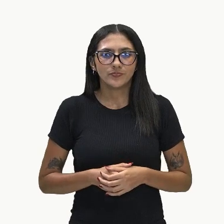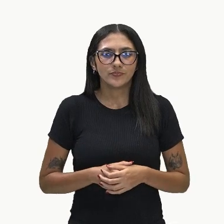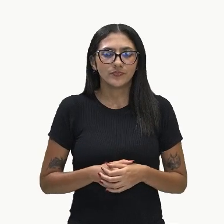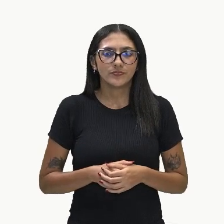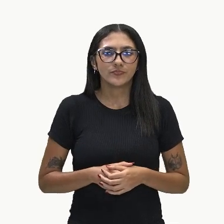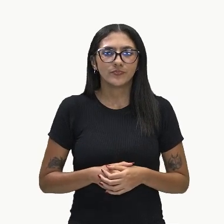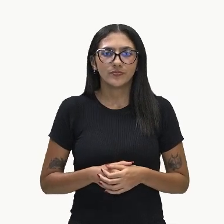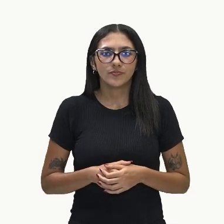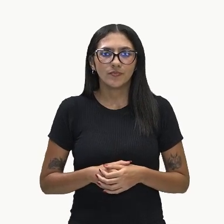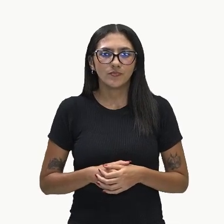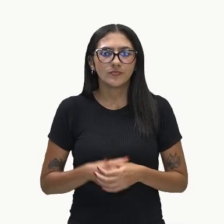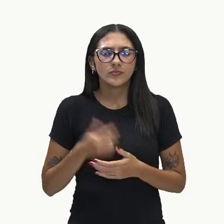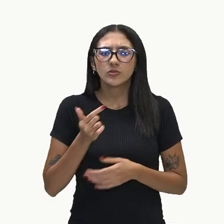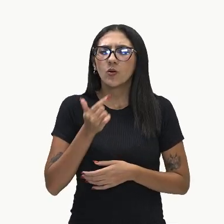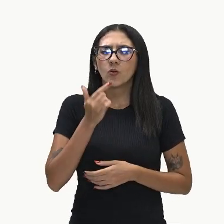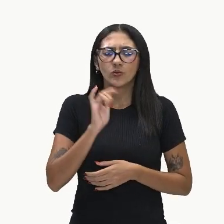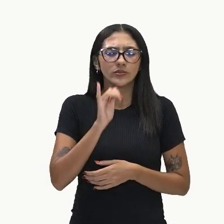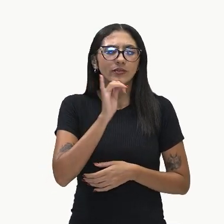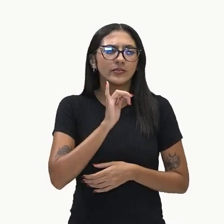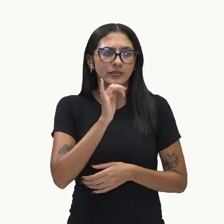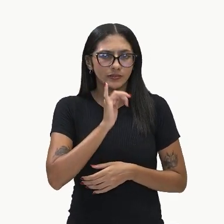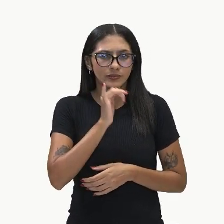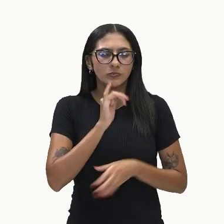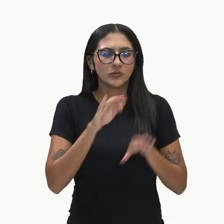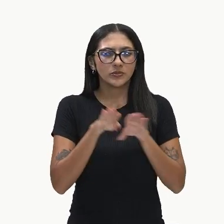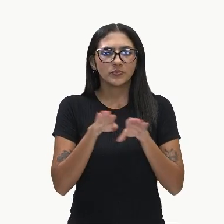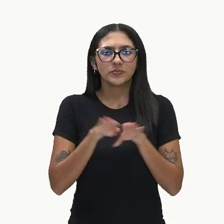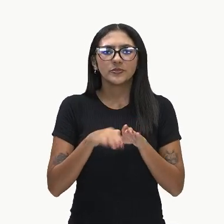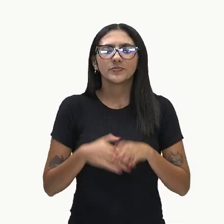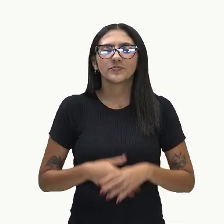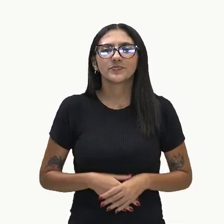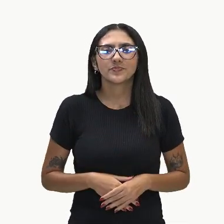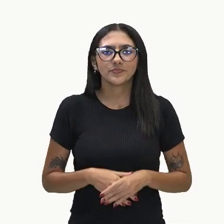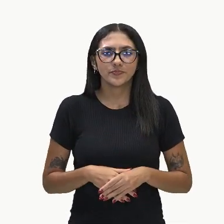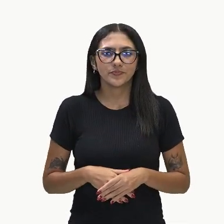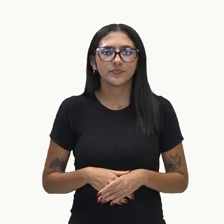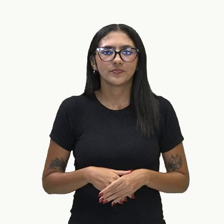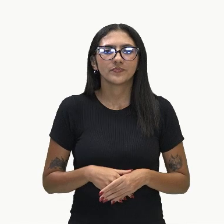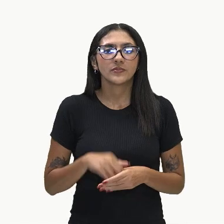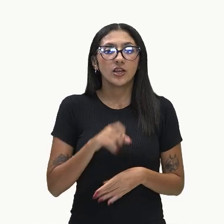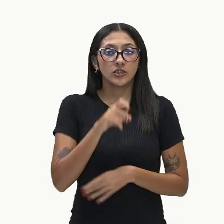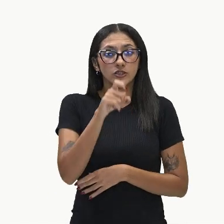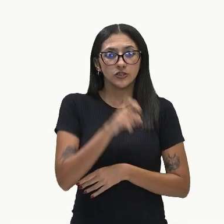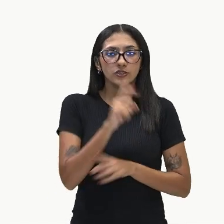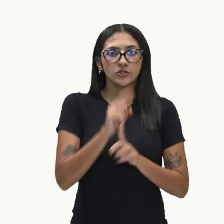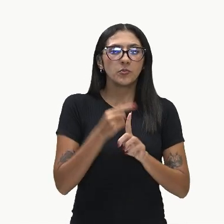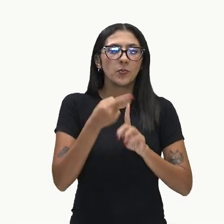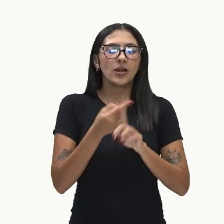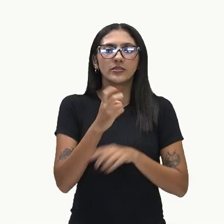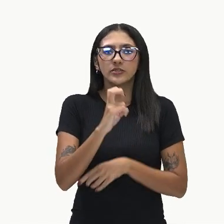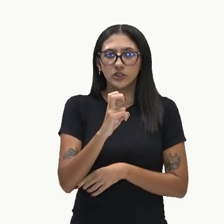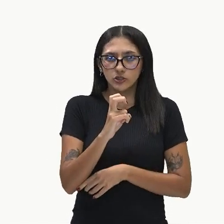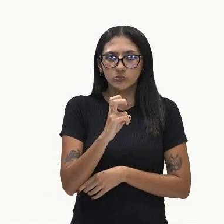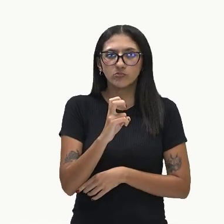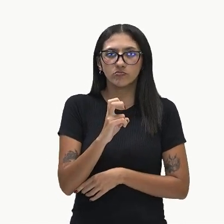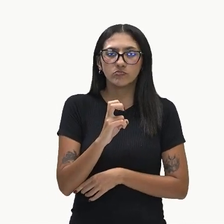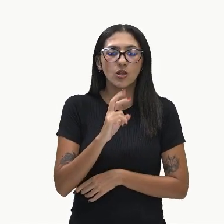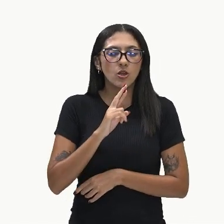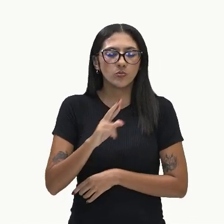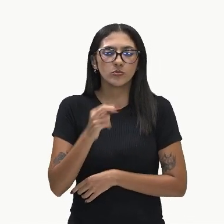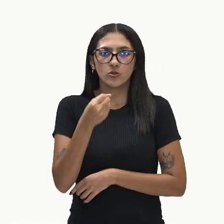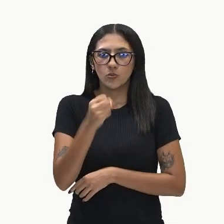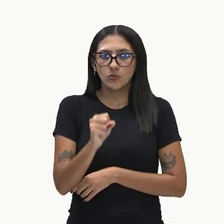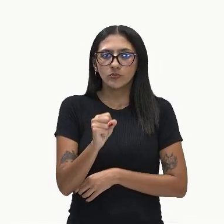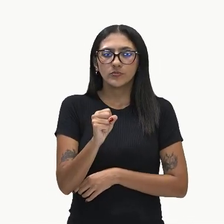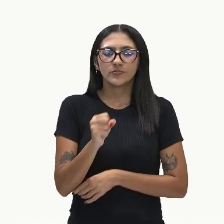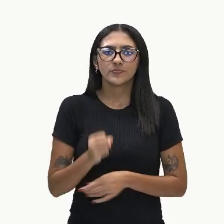Aqui uns exemplos de equação para vocês. Ó, x mais 5 igual a 8. Tá?